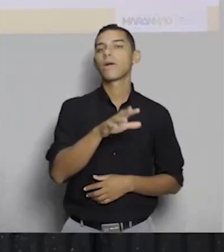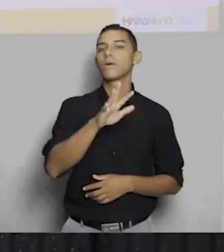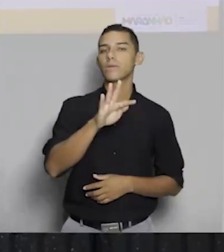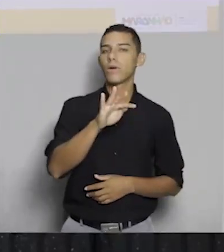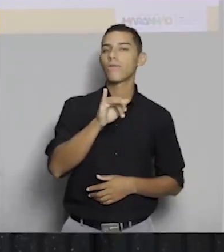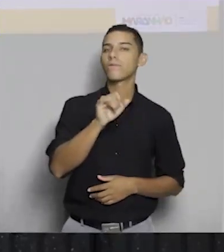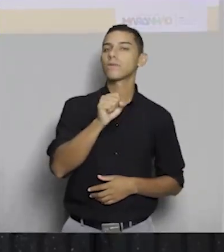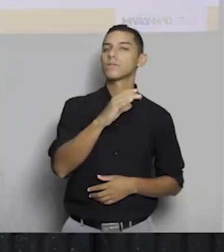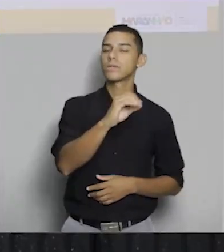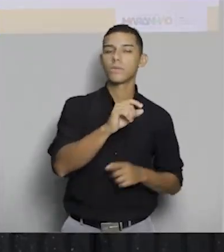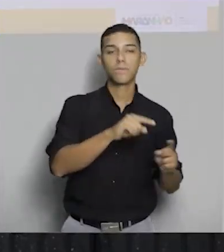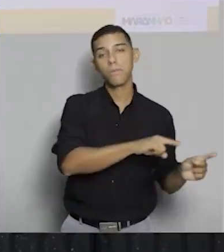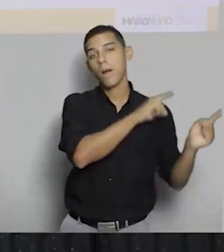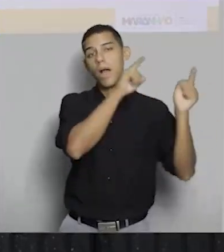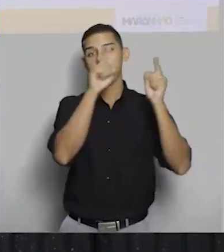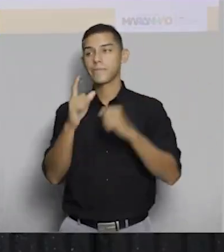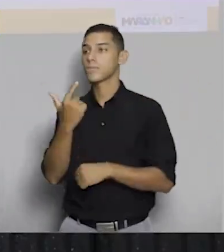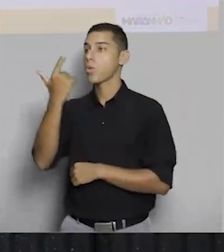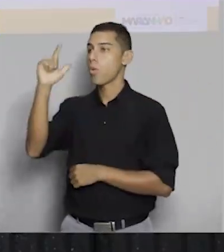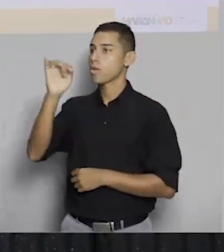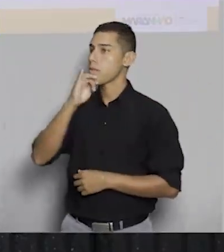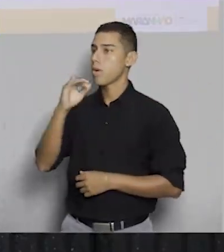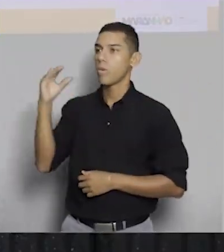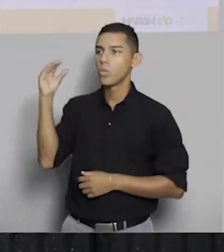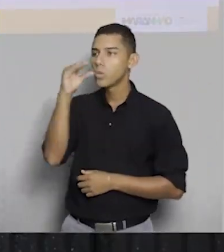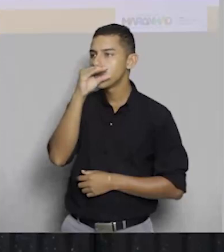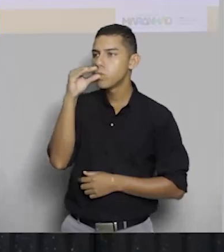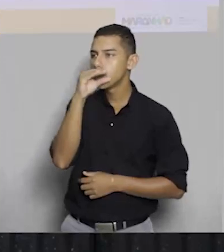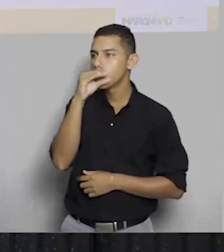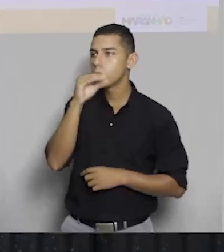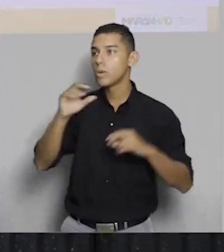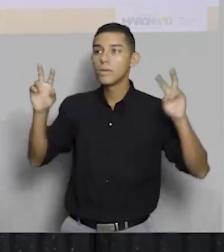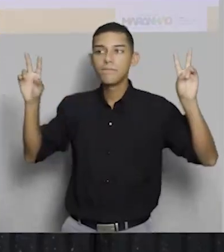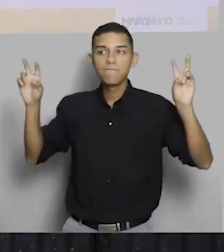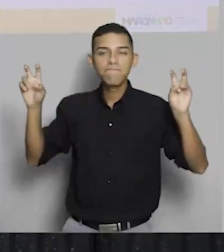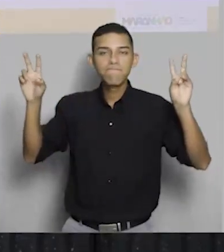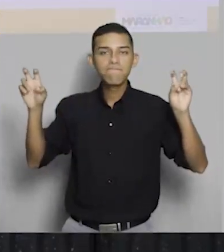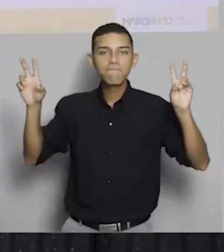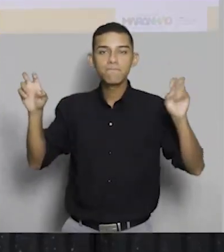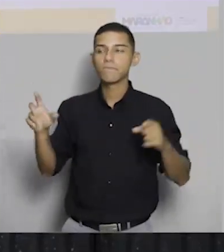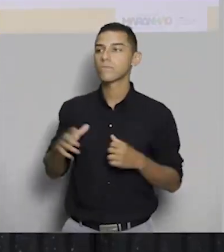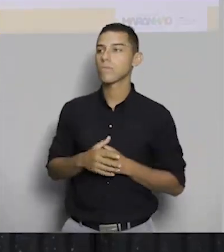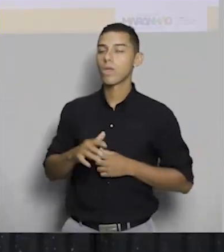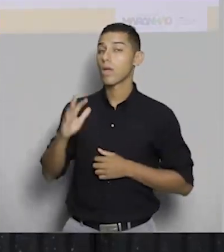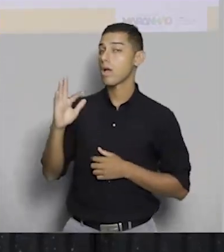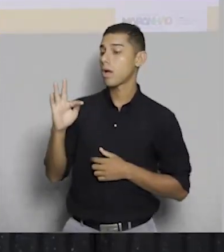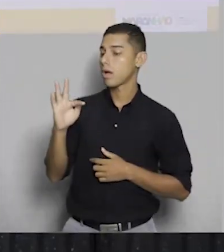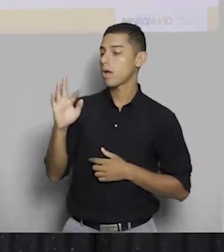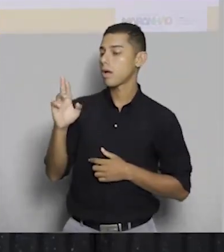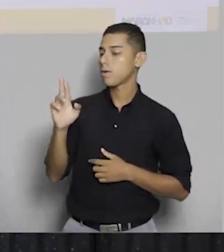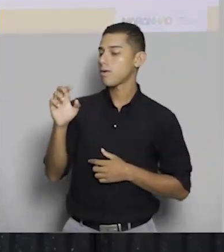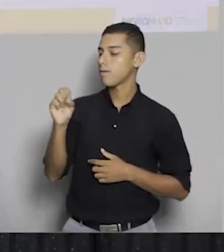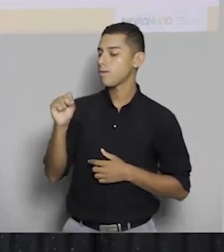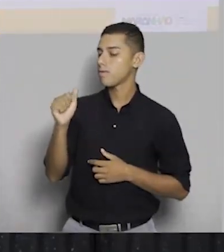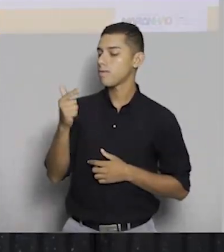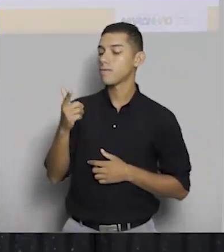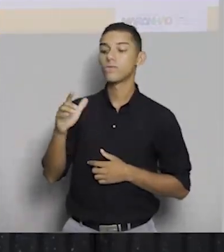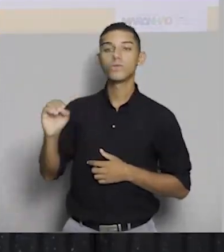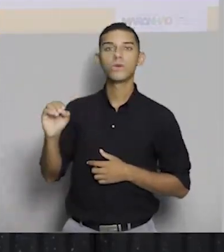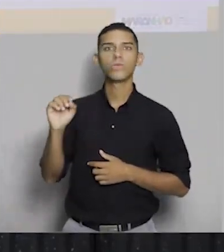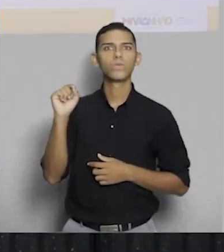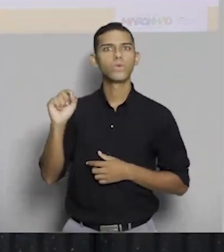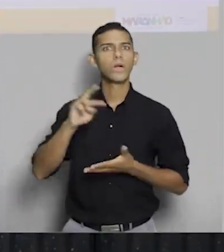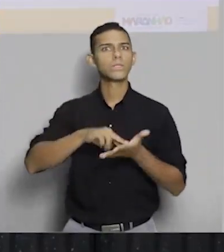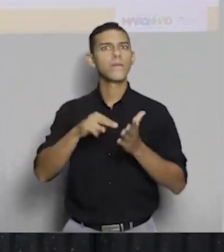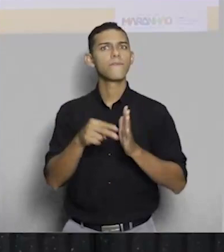mesma. Pulando, eu vou para o aquecimento, que está entre aspas, fusão, certo? Então, o que é a fusão?